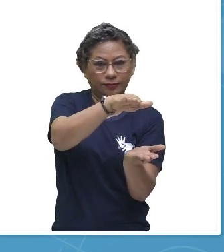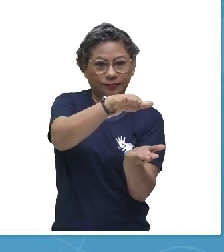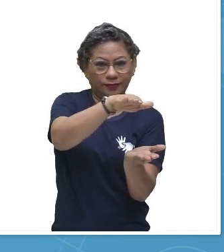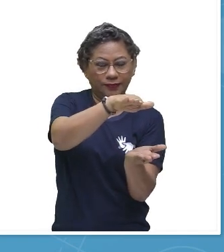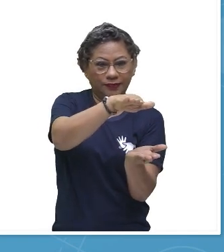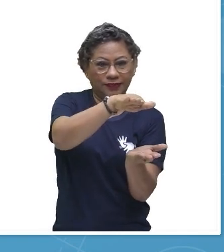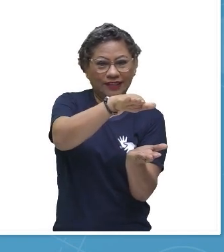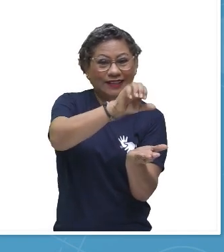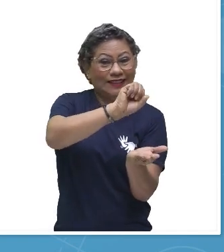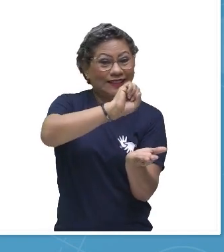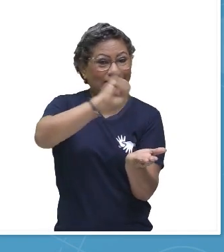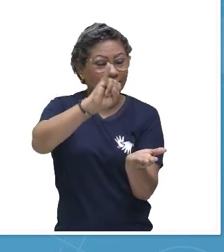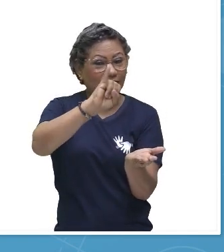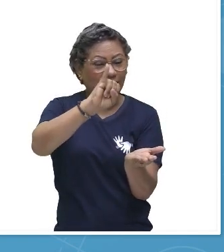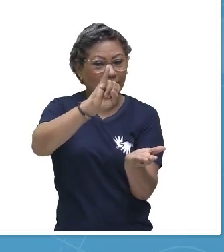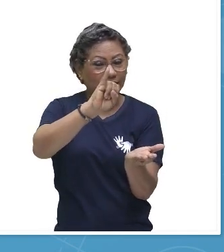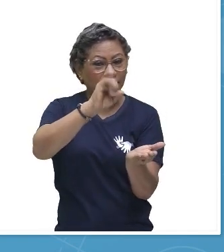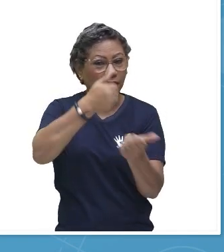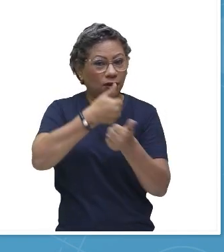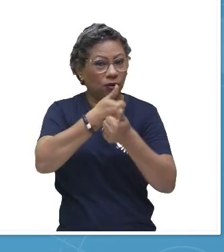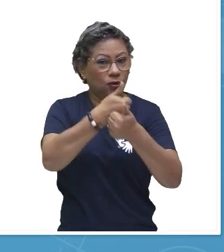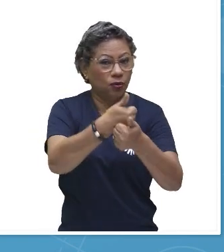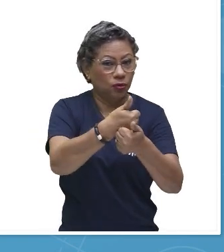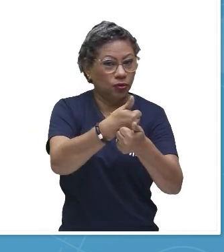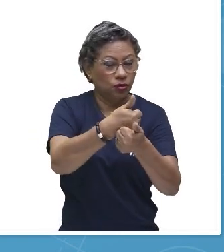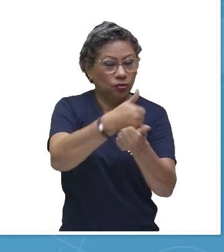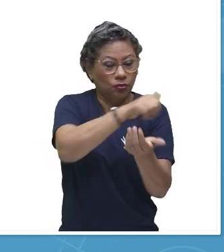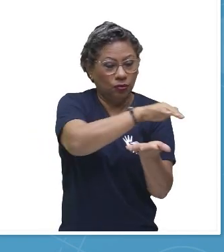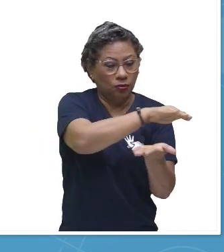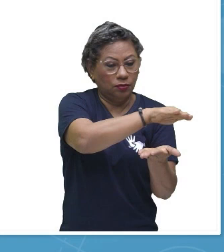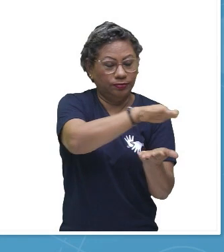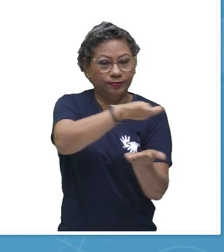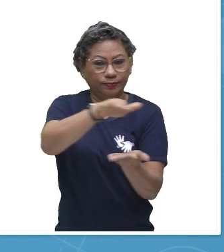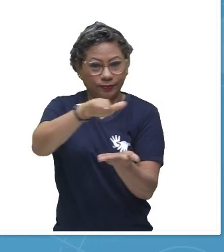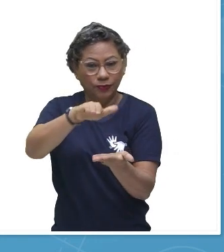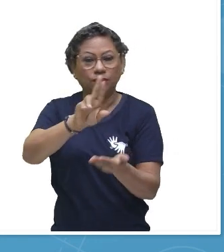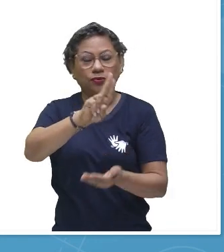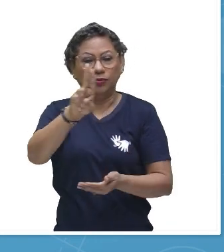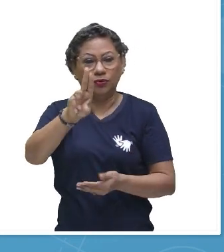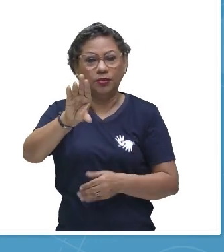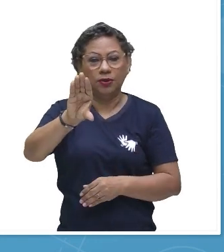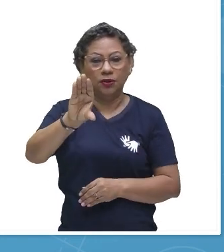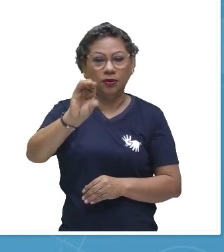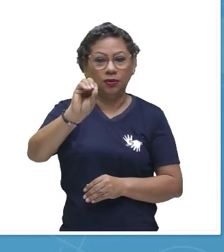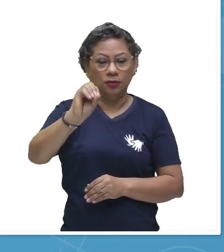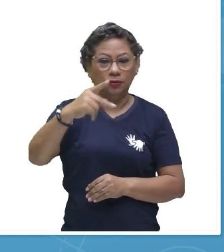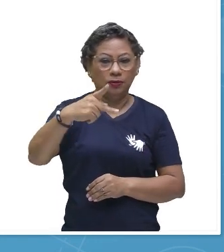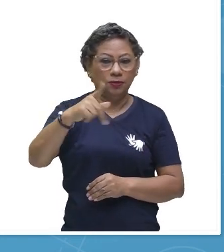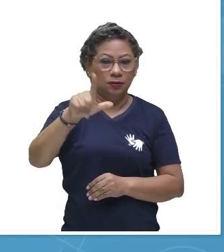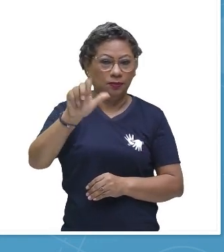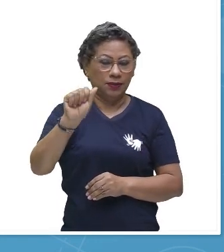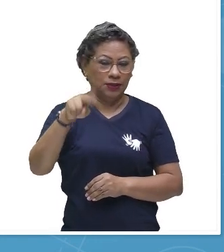Então, se elas estão no mesmo plano, elas são retas coplanares.